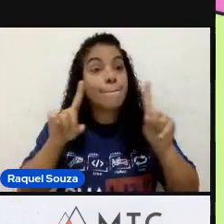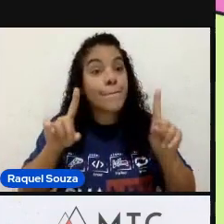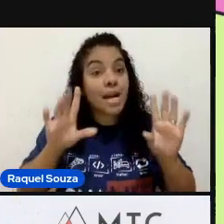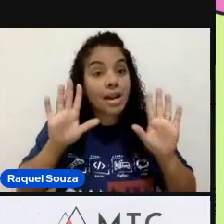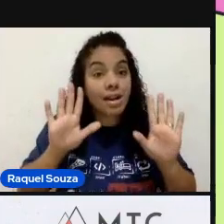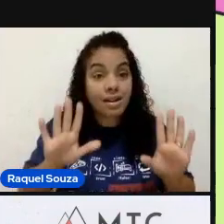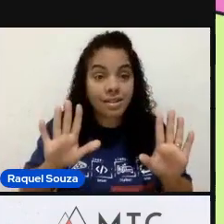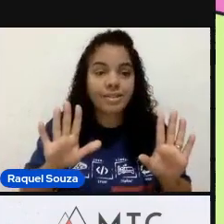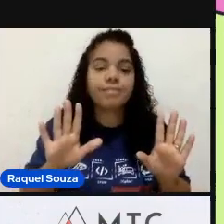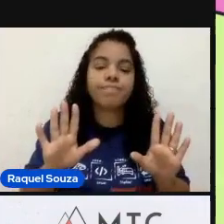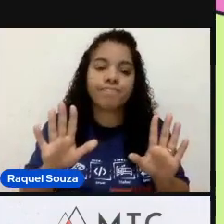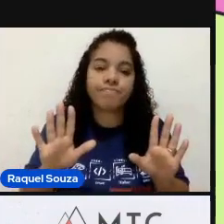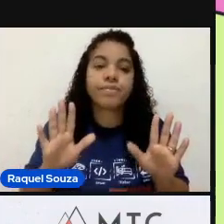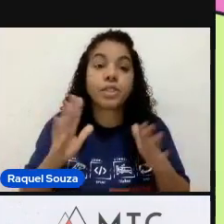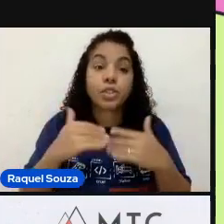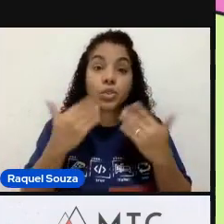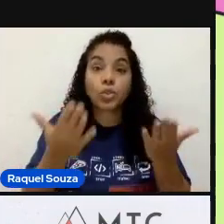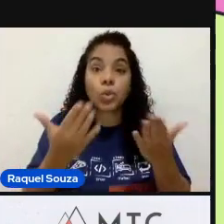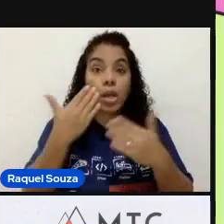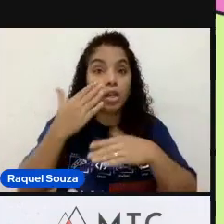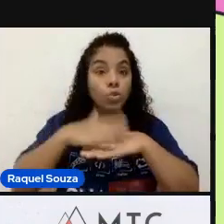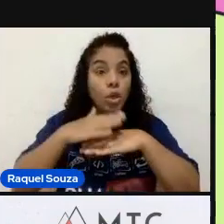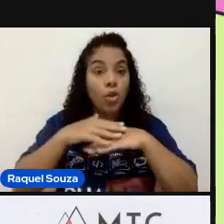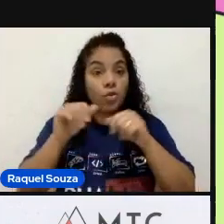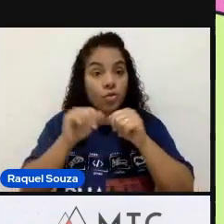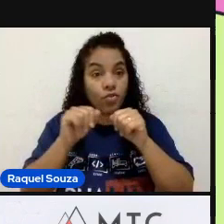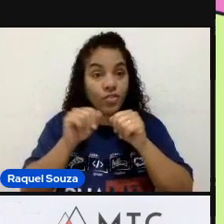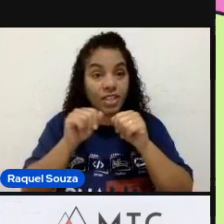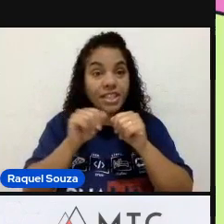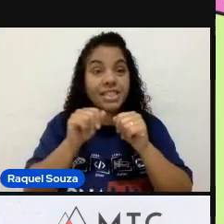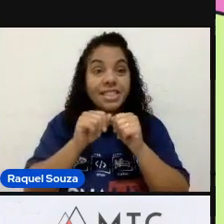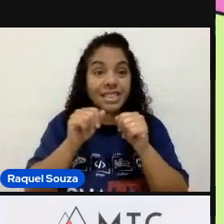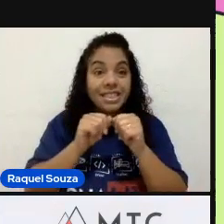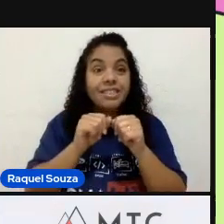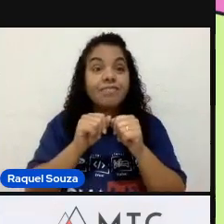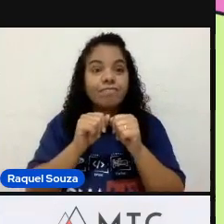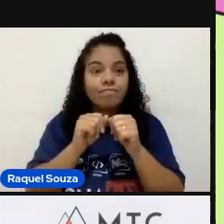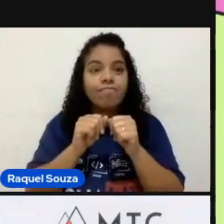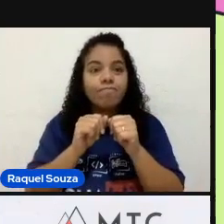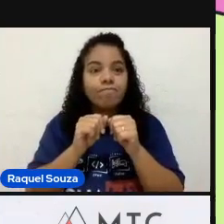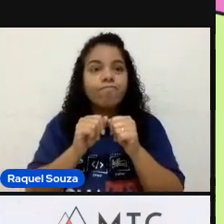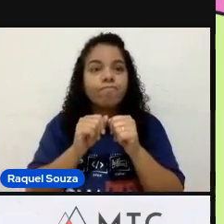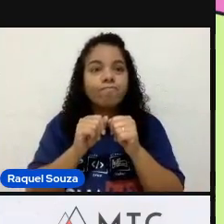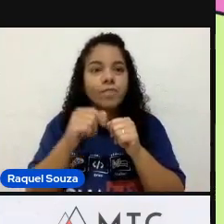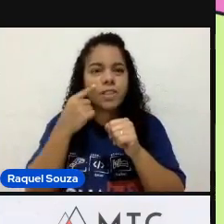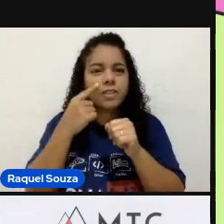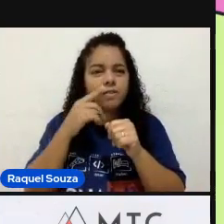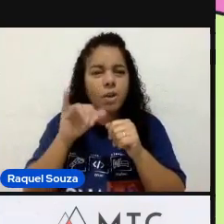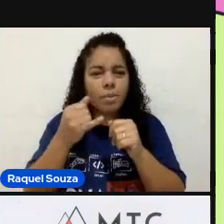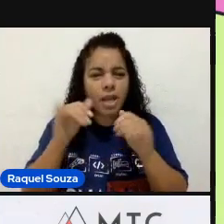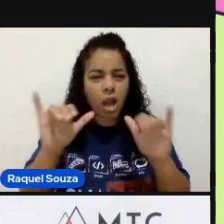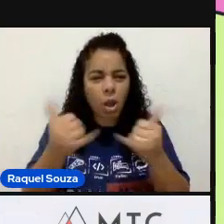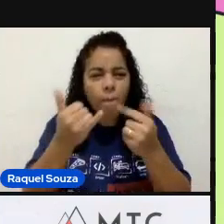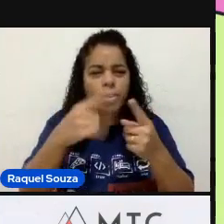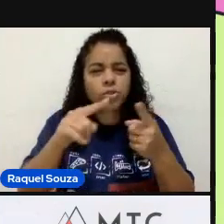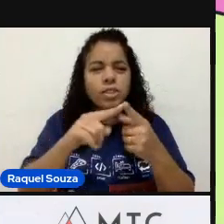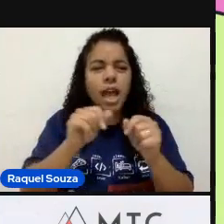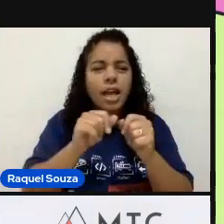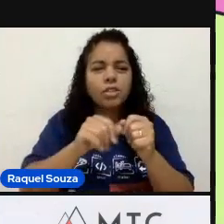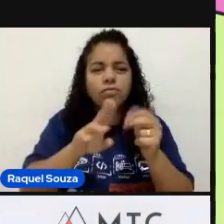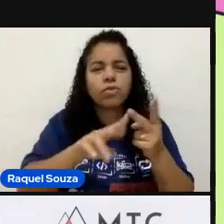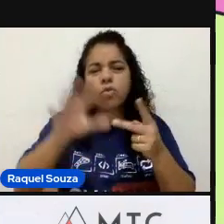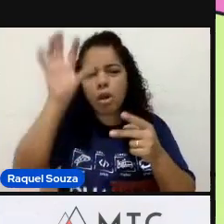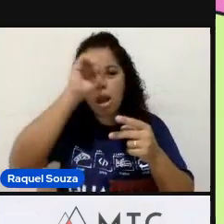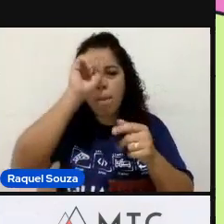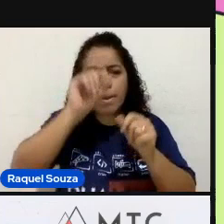mas quando eu fiz, eu vou pegar as oportunidades e vou aprender o que